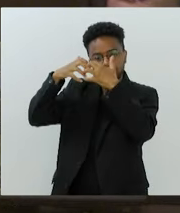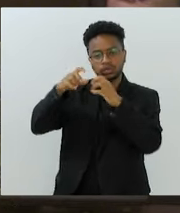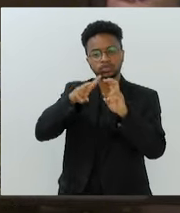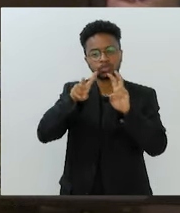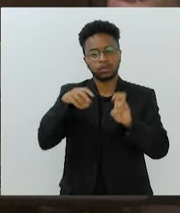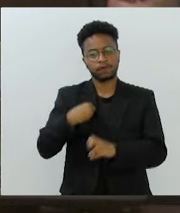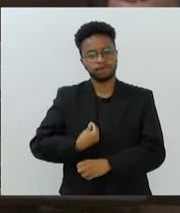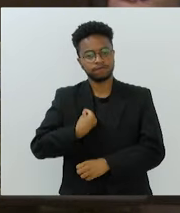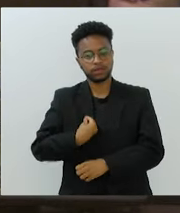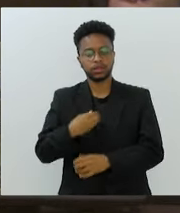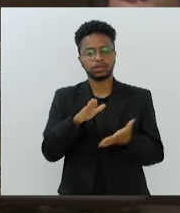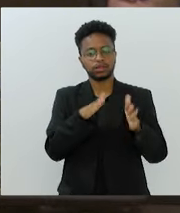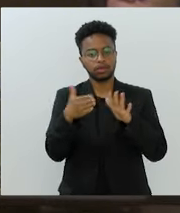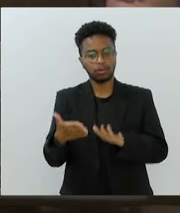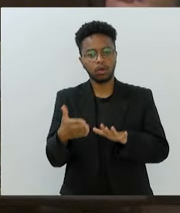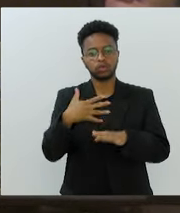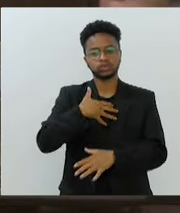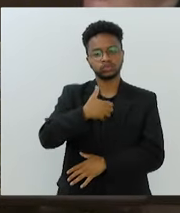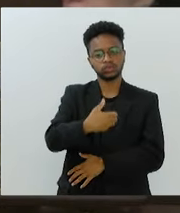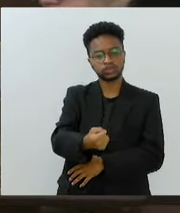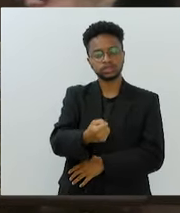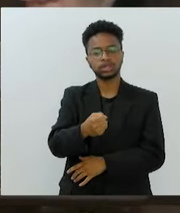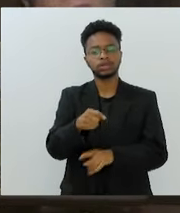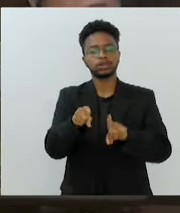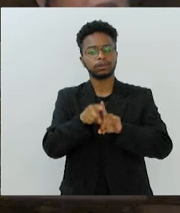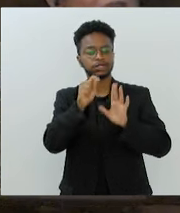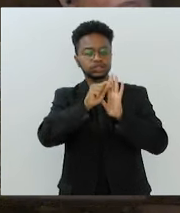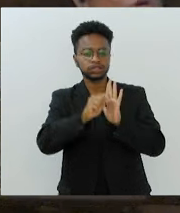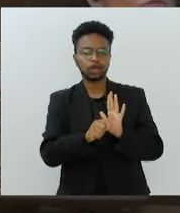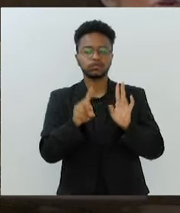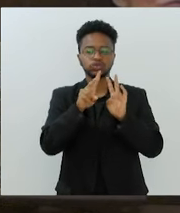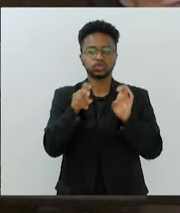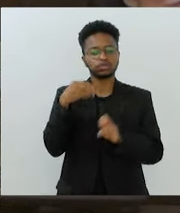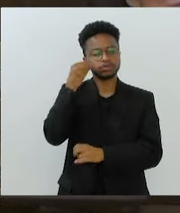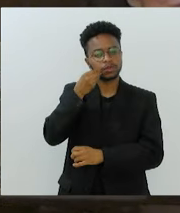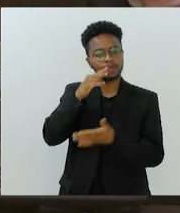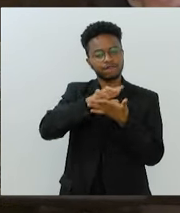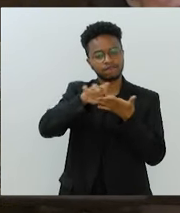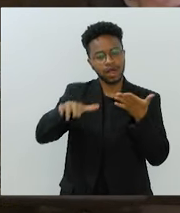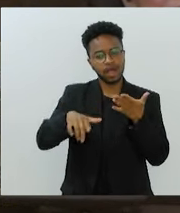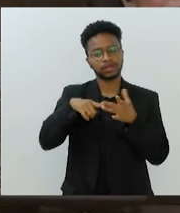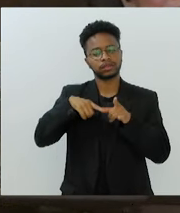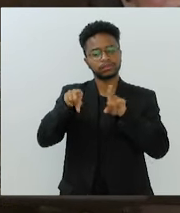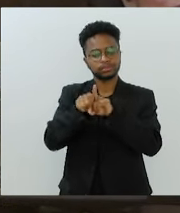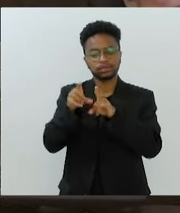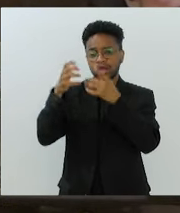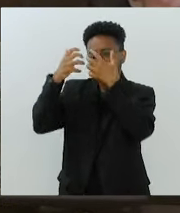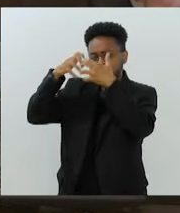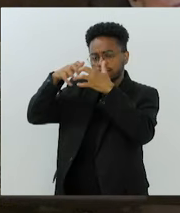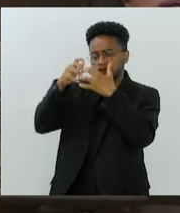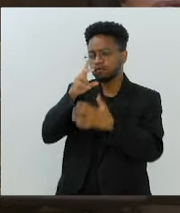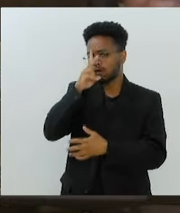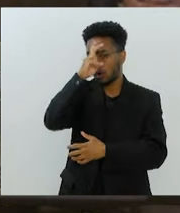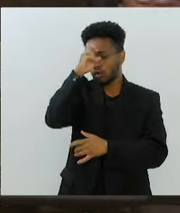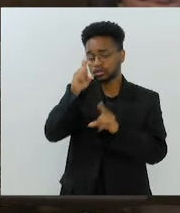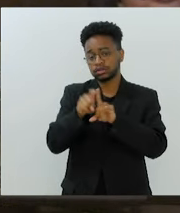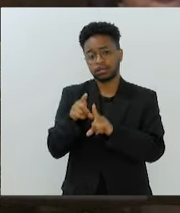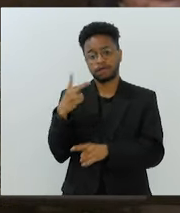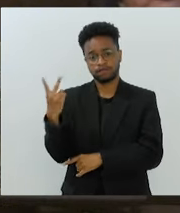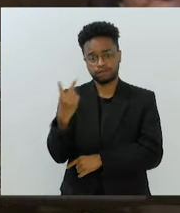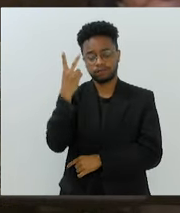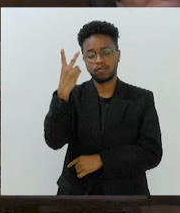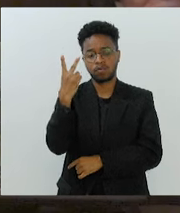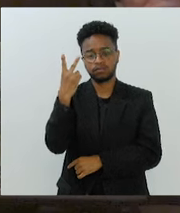da morte, do suicídio, das experiências várias, tem uma reflexão muito forte, valoriza muito,